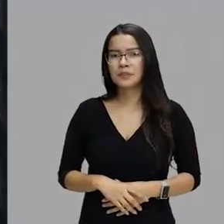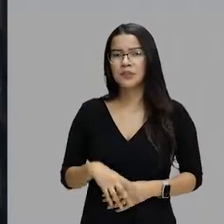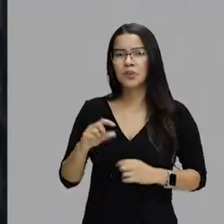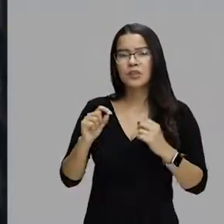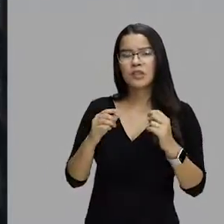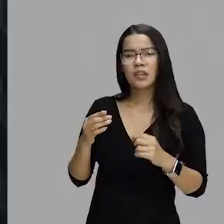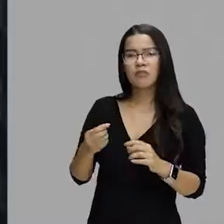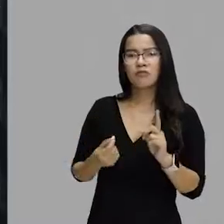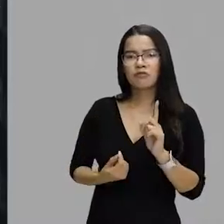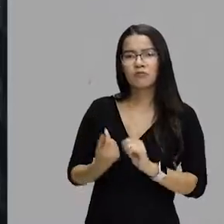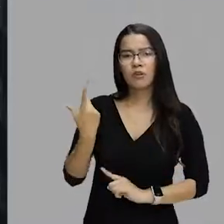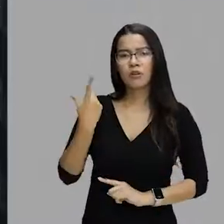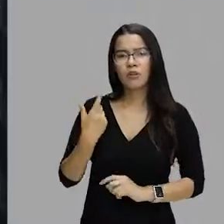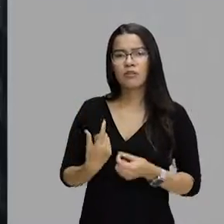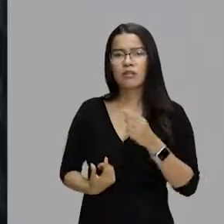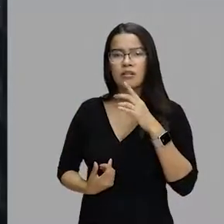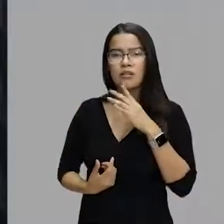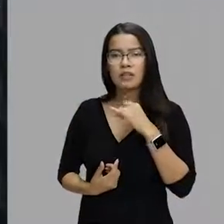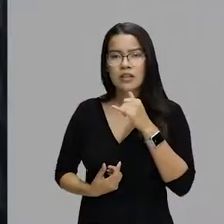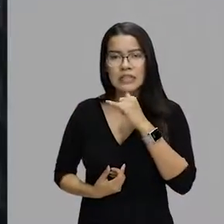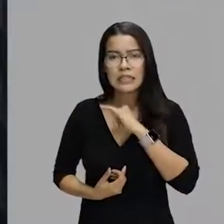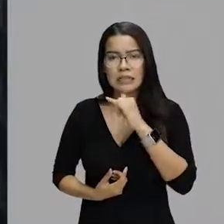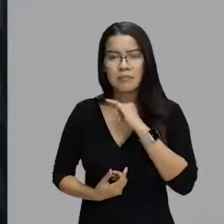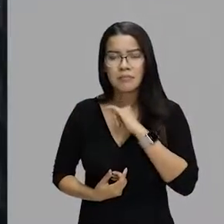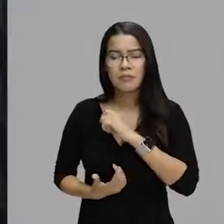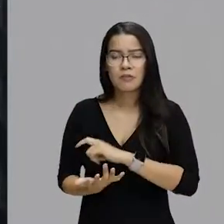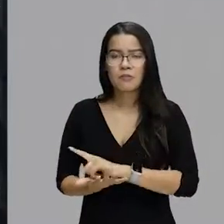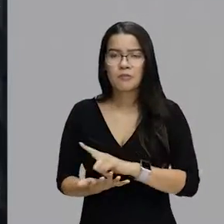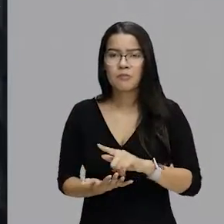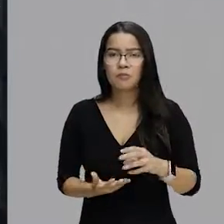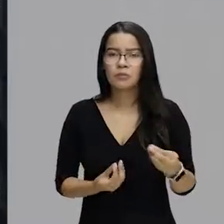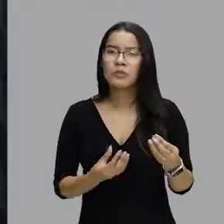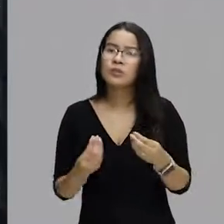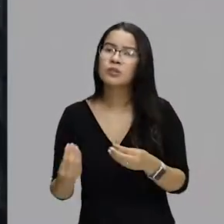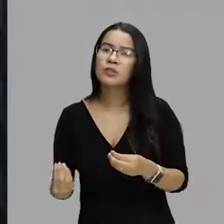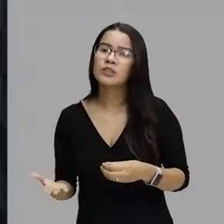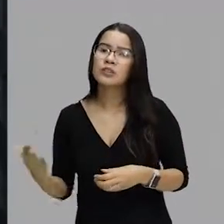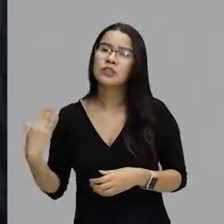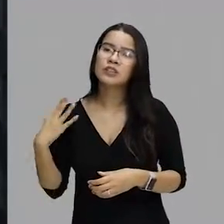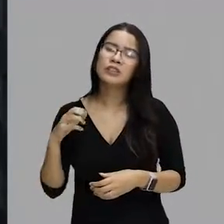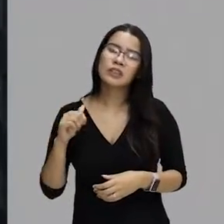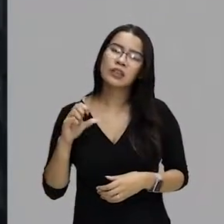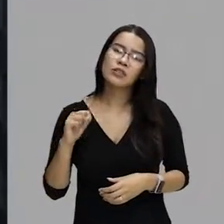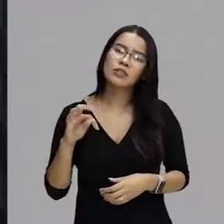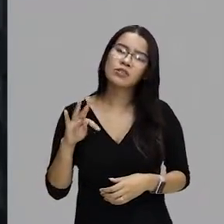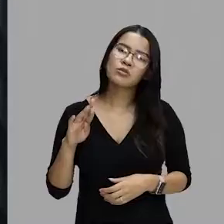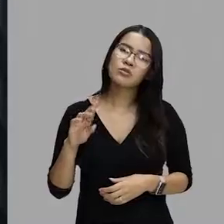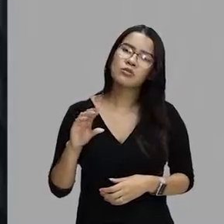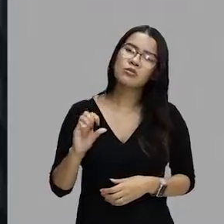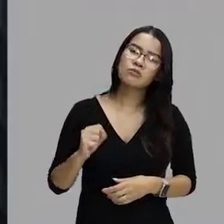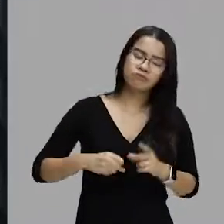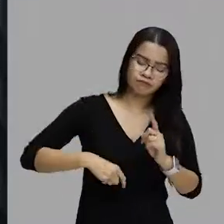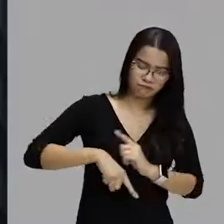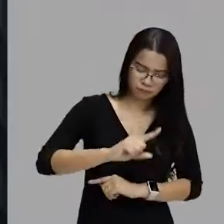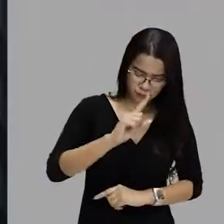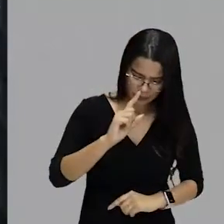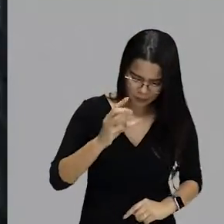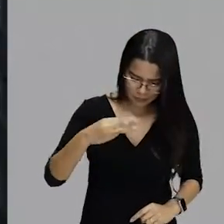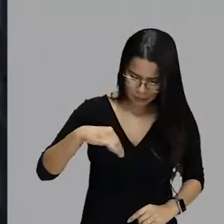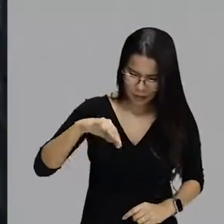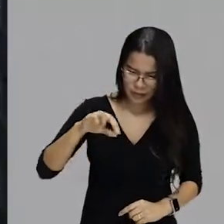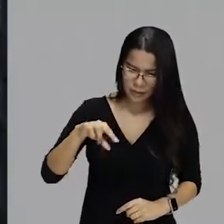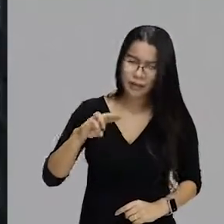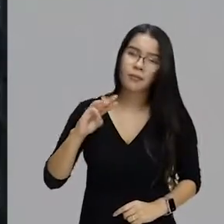Os que fugiram, por exemplo, para muitos desses anticastros que fugiram para Miami, nos Estados